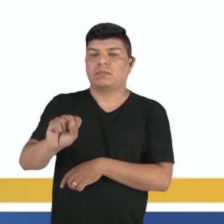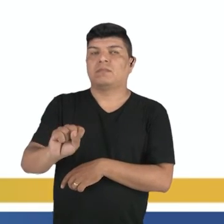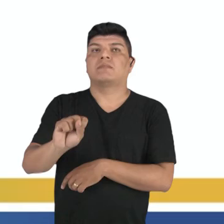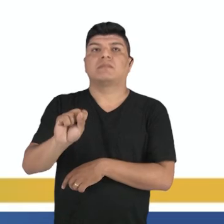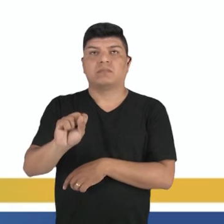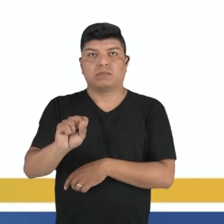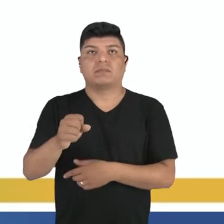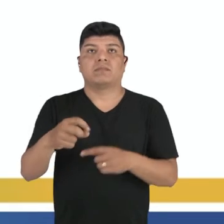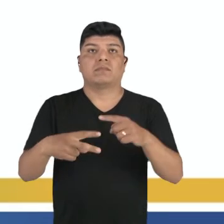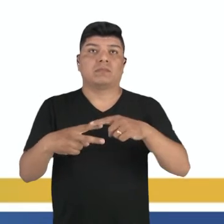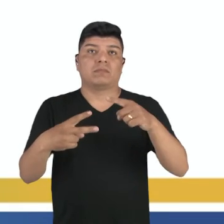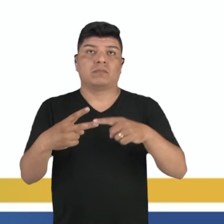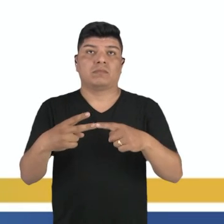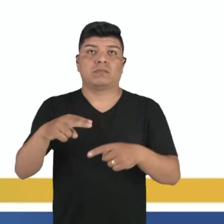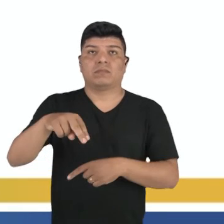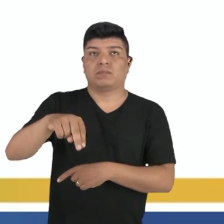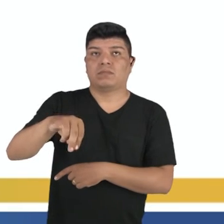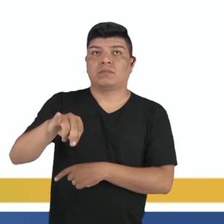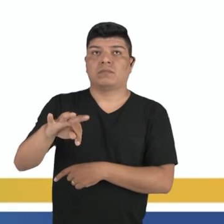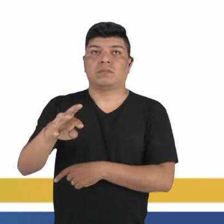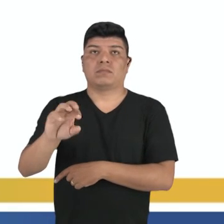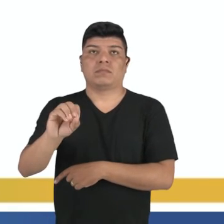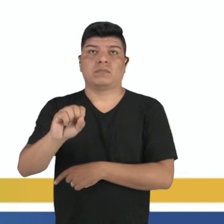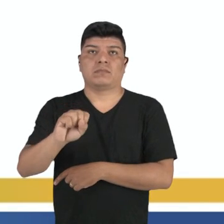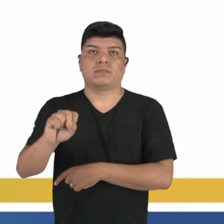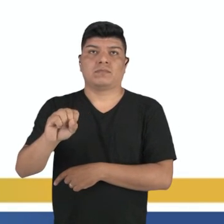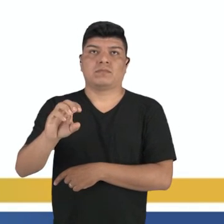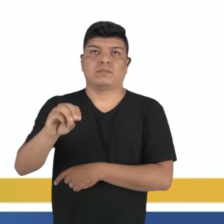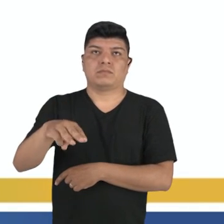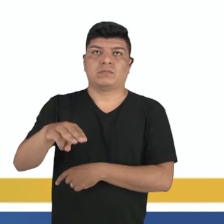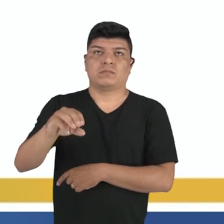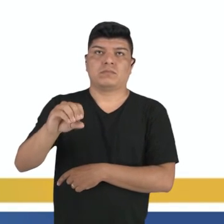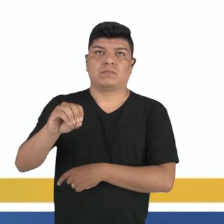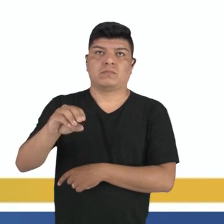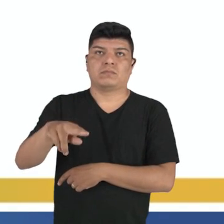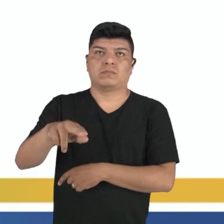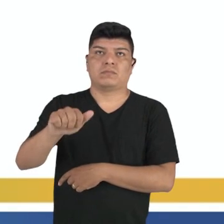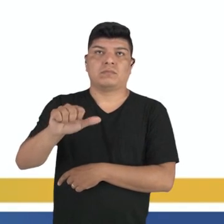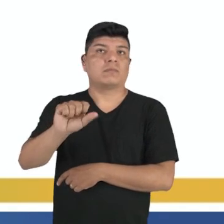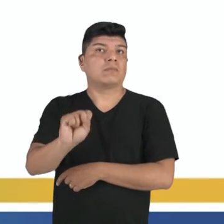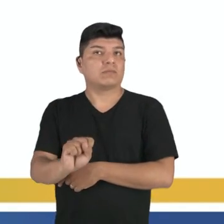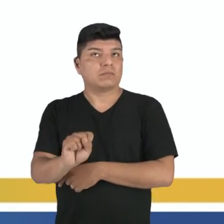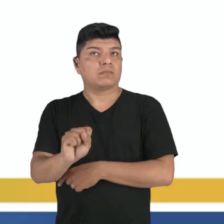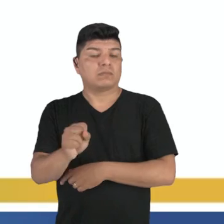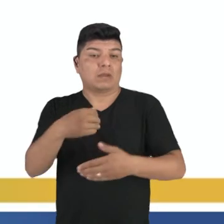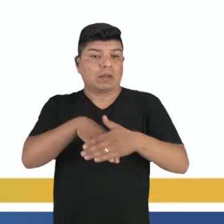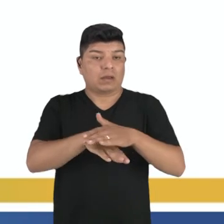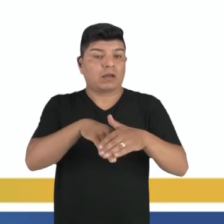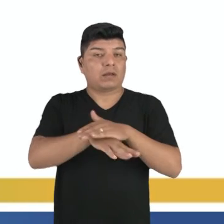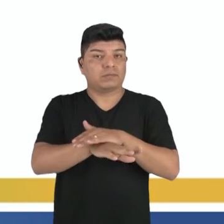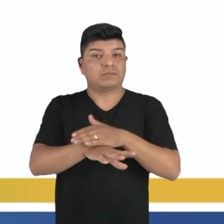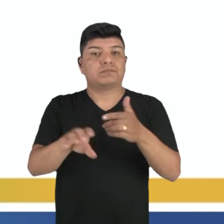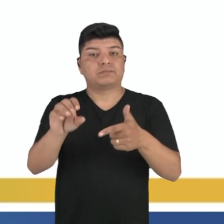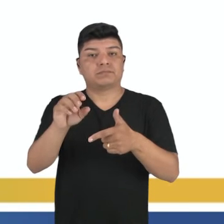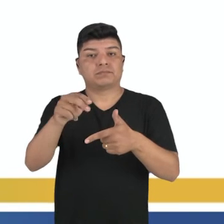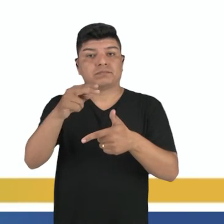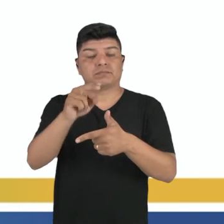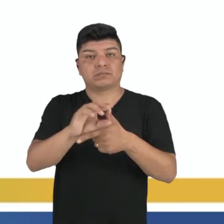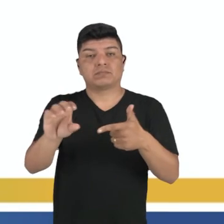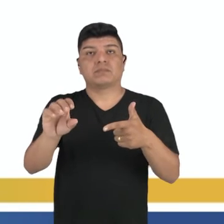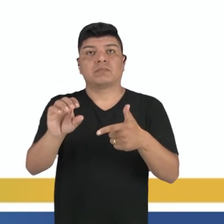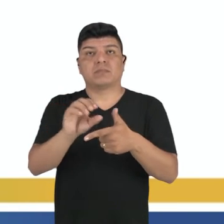que são comumente encontrados no solo e elas reciclam oxigênio E também temos uma outra que elas